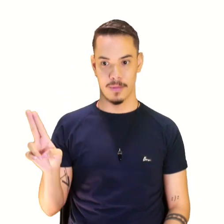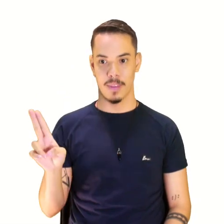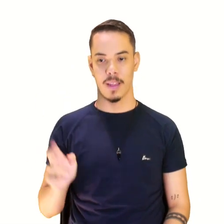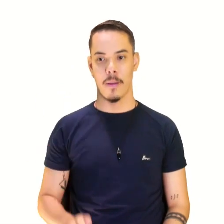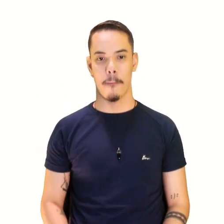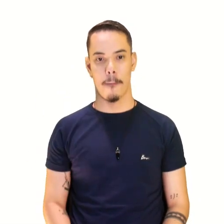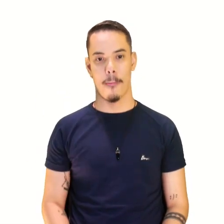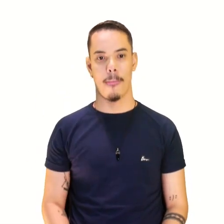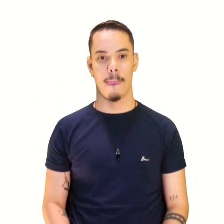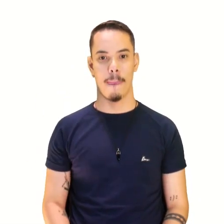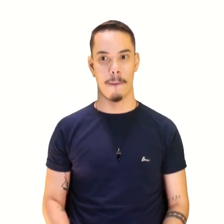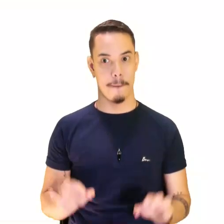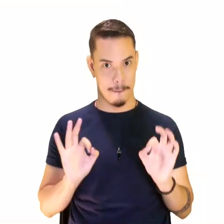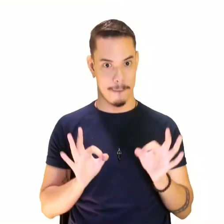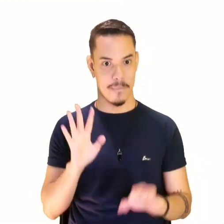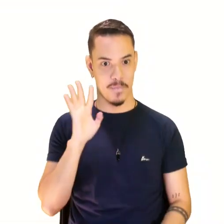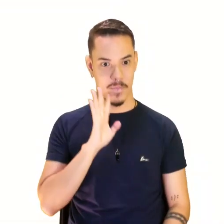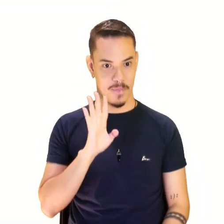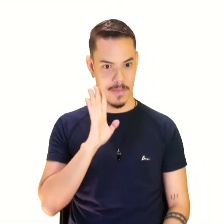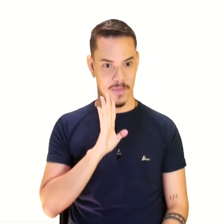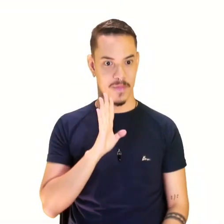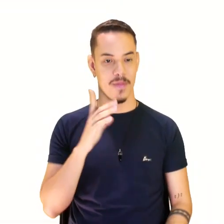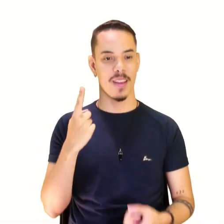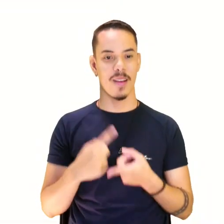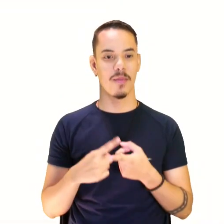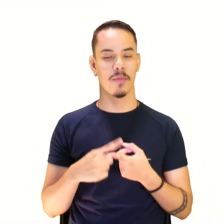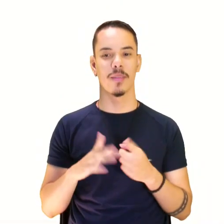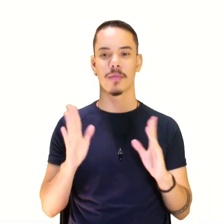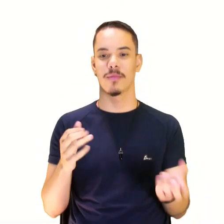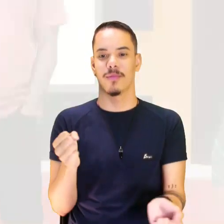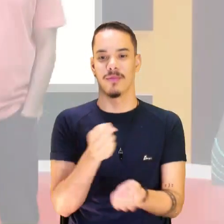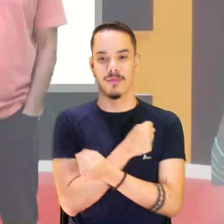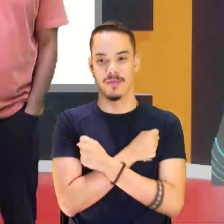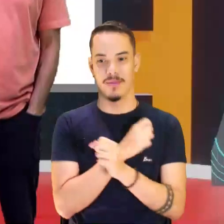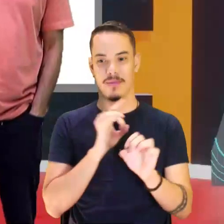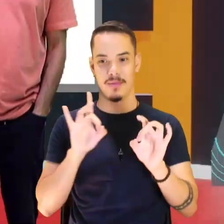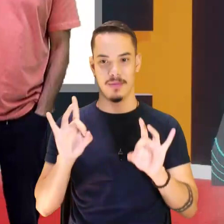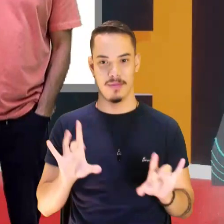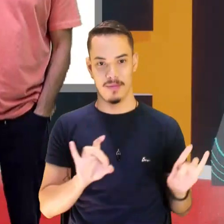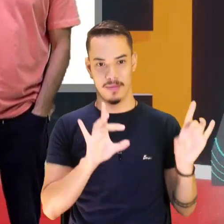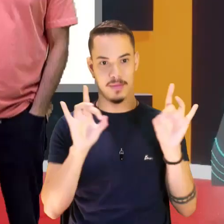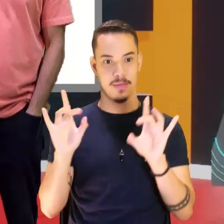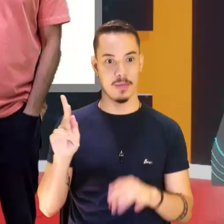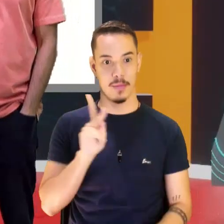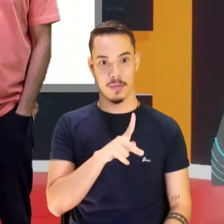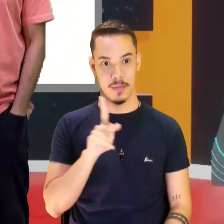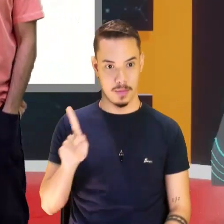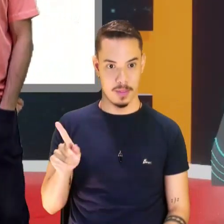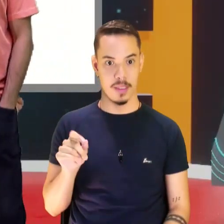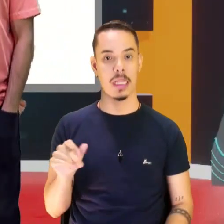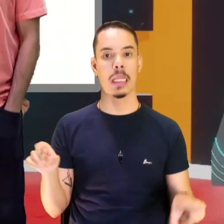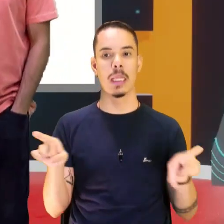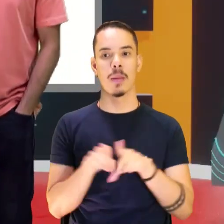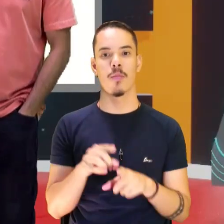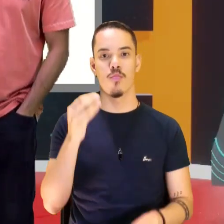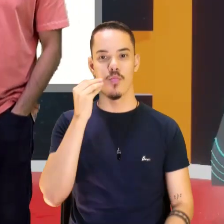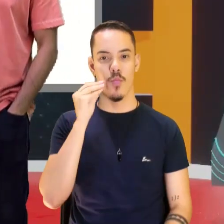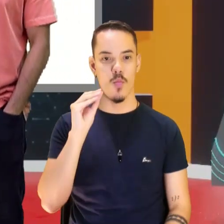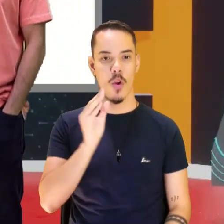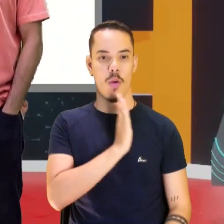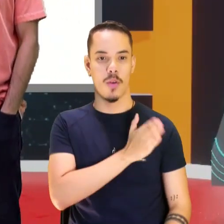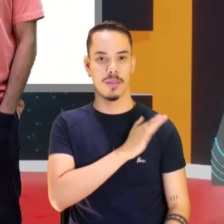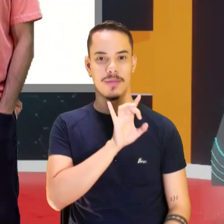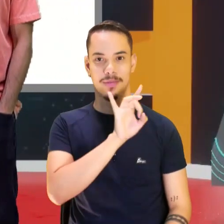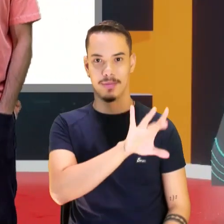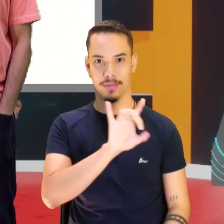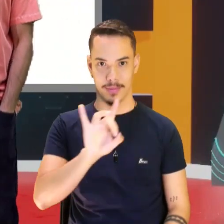Holanda. Legal, né? Então, voltamos aqui para mandar aquele abraço especial para a professora Eliane e o beijo no coração dos